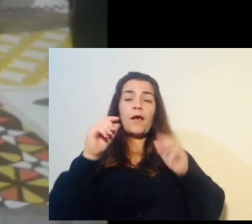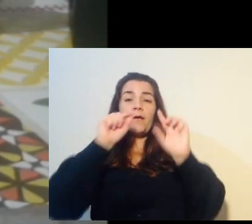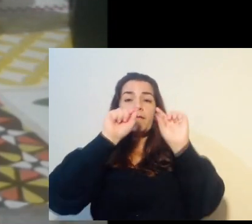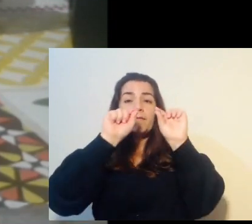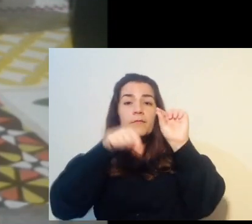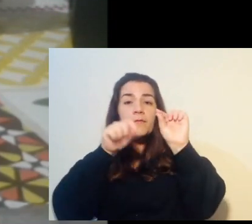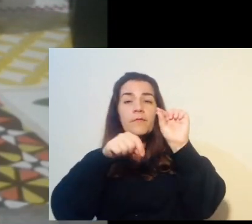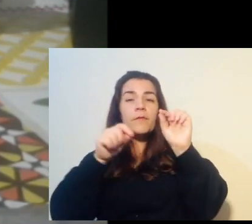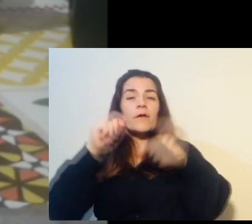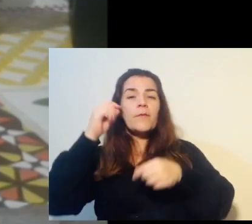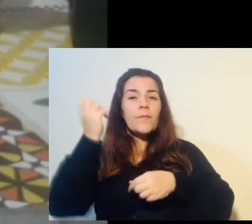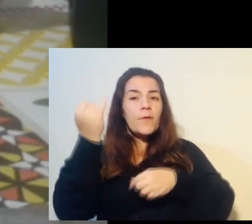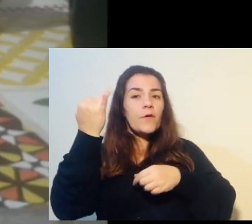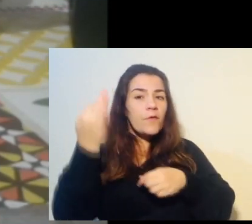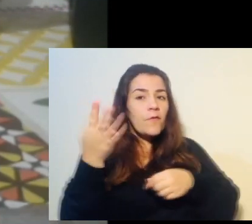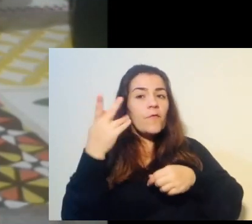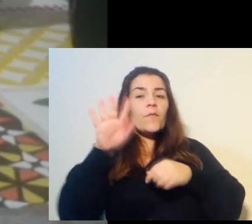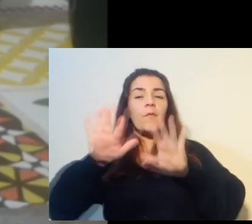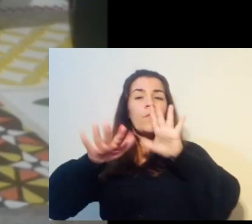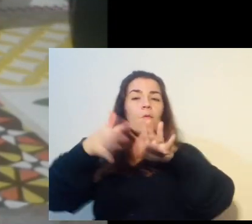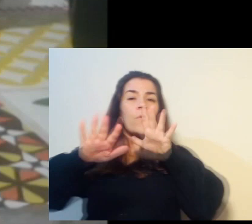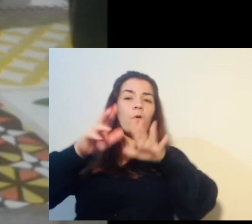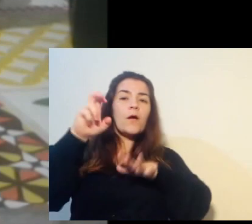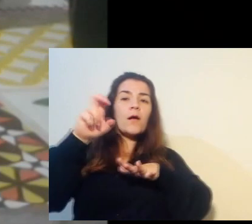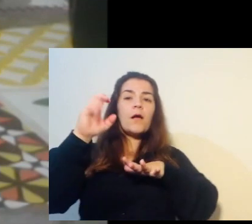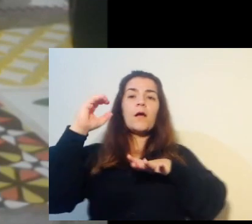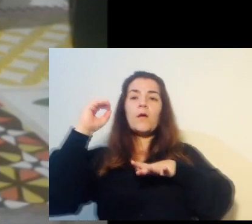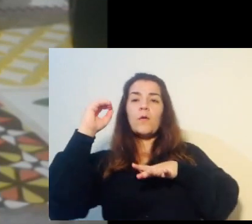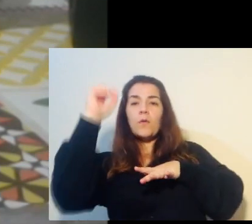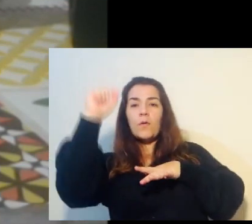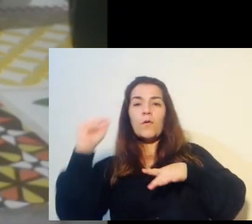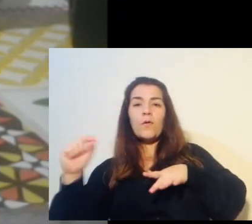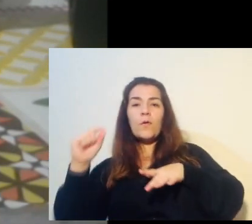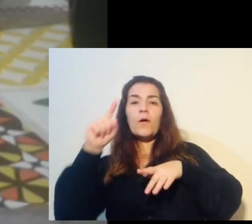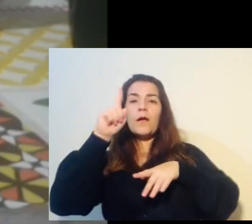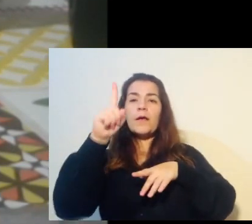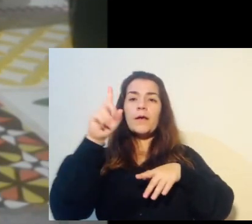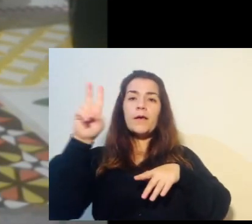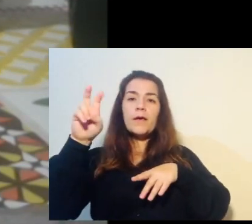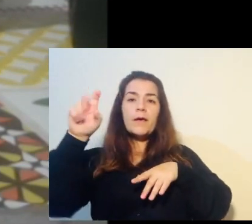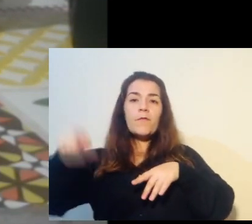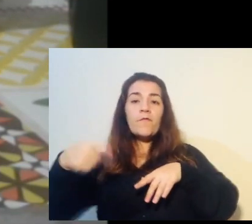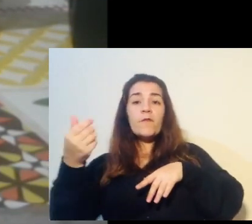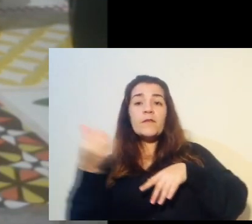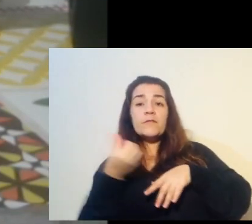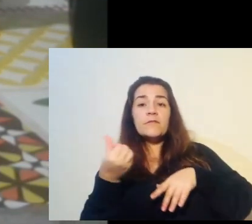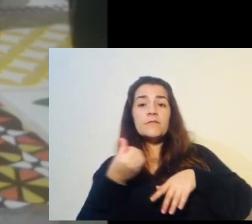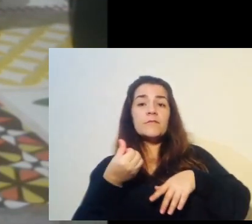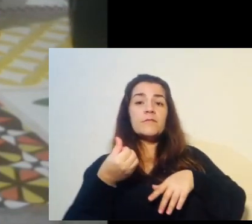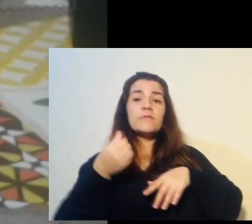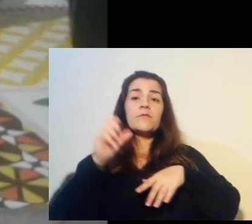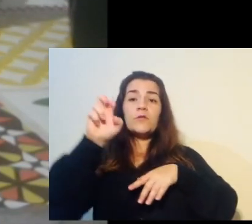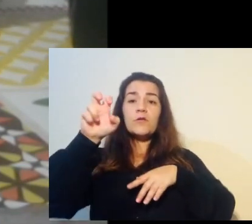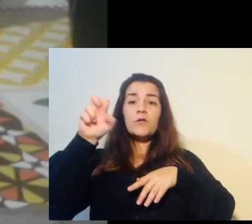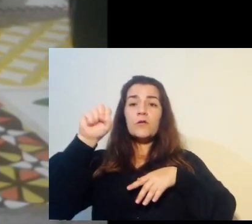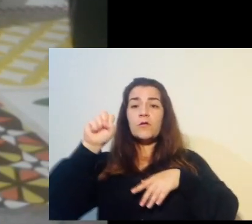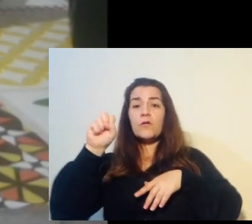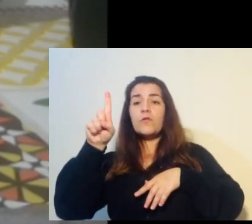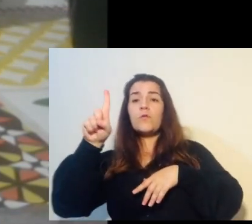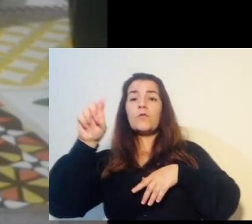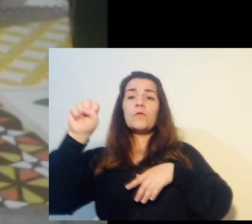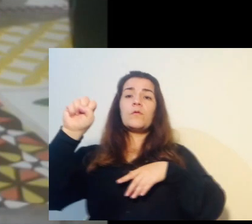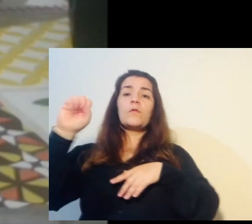centímetros, que a gente vai calcular. No 50%, 15,6. 58%,